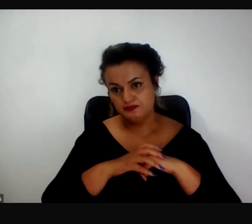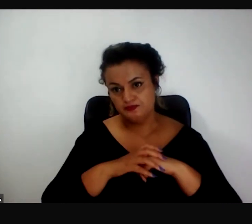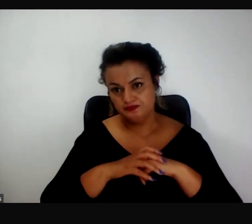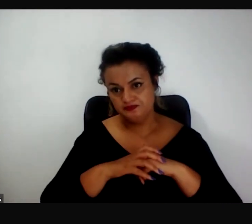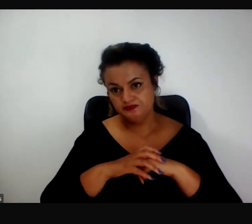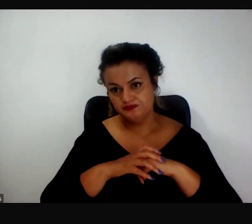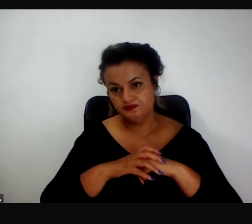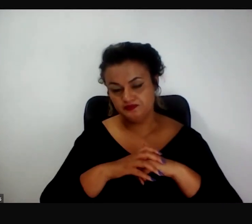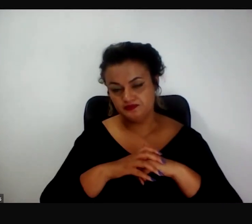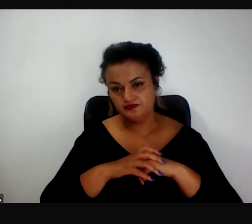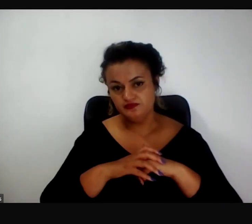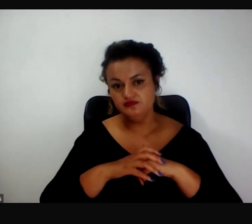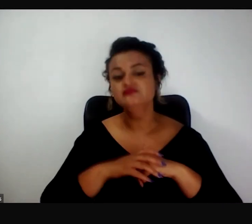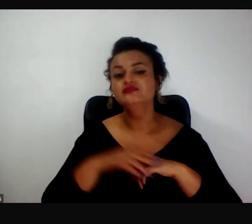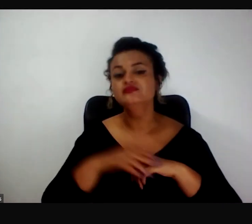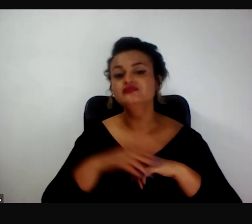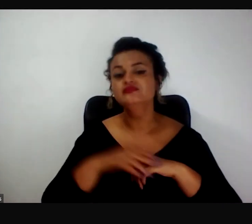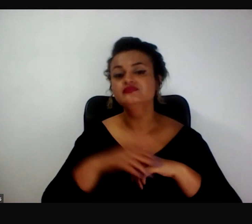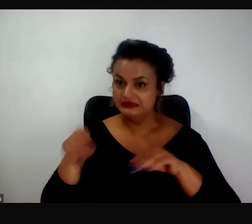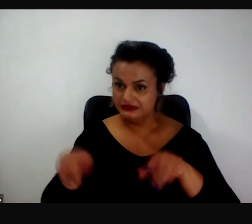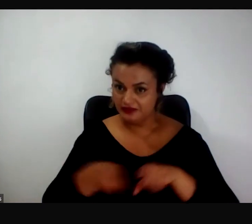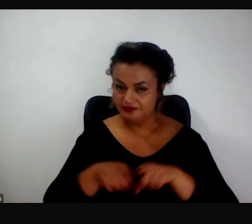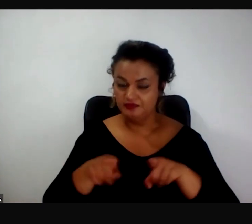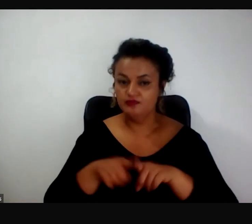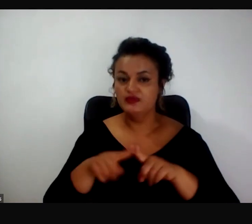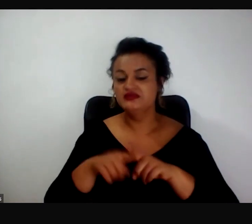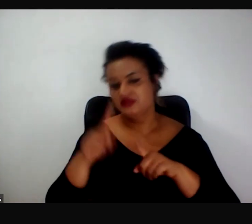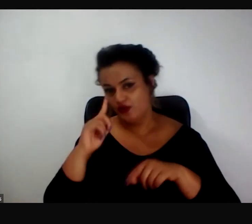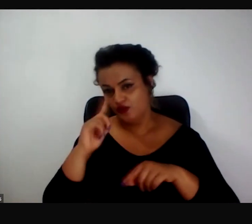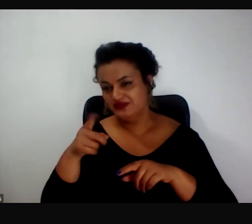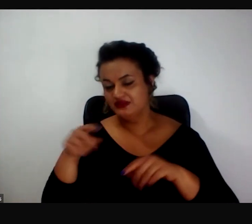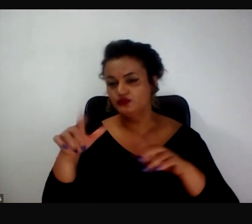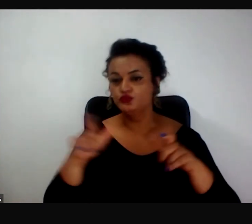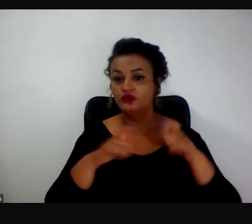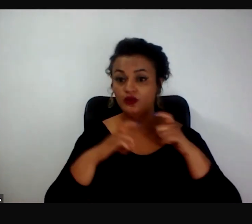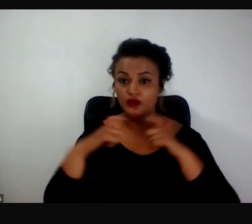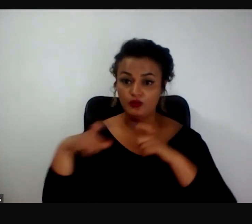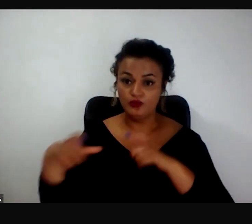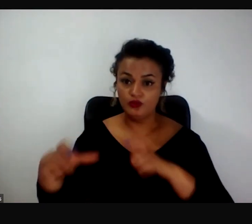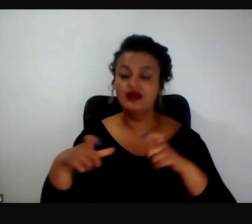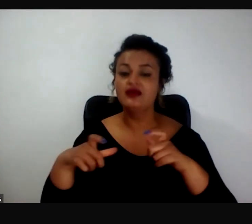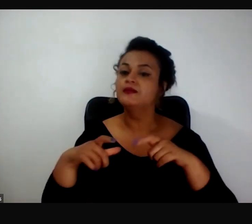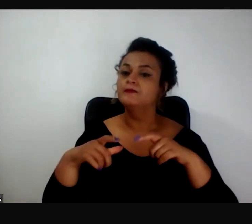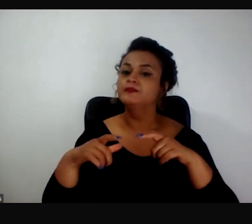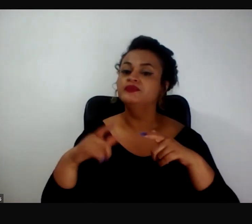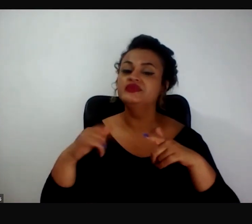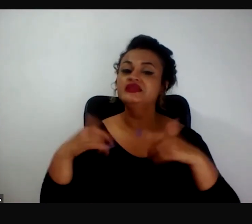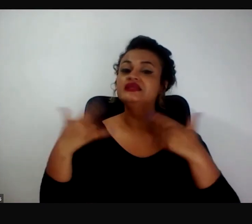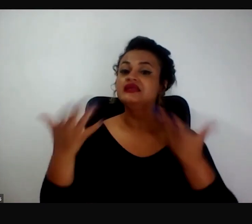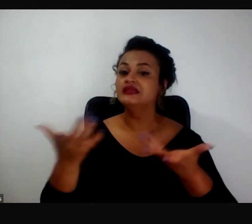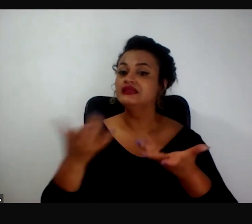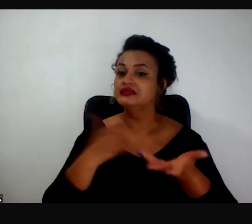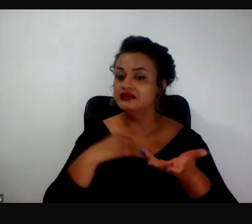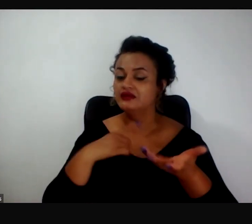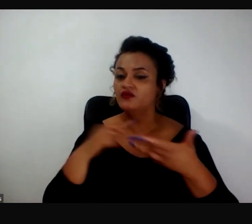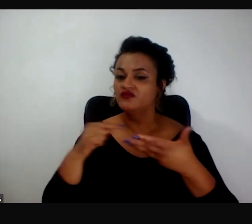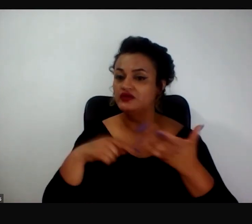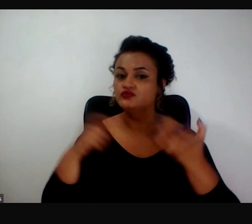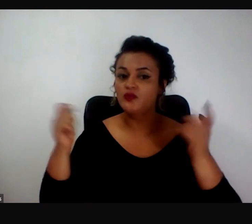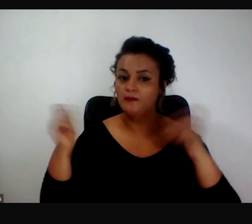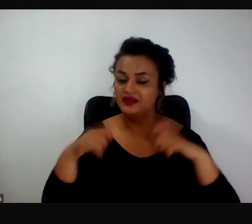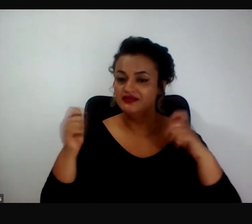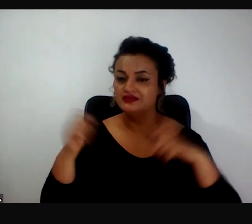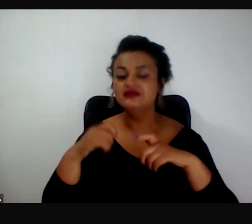E seria também o plenário de cada uma das salas quem tivesse competência para